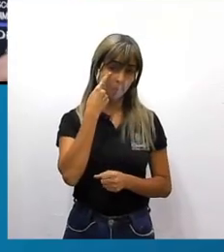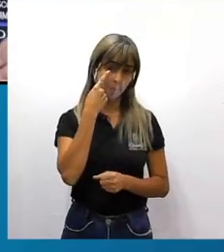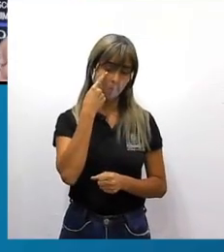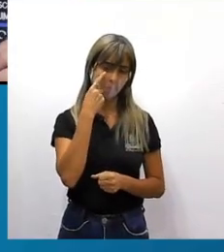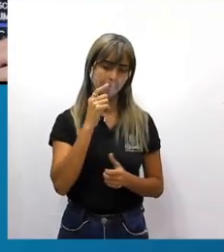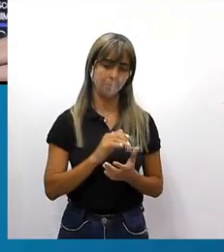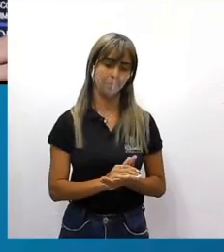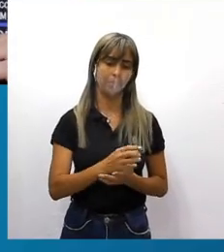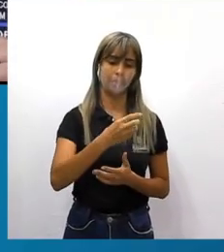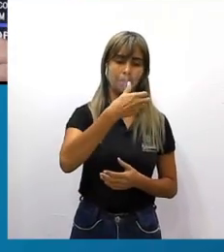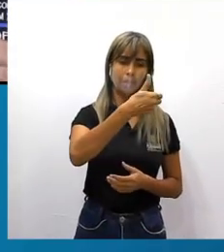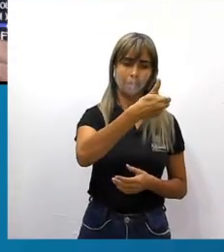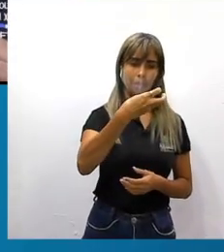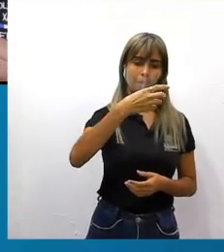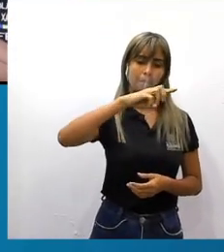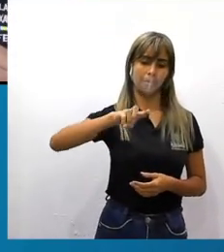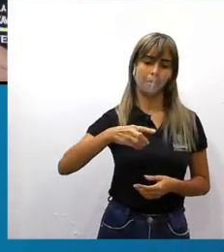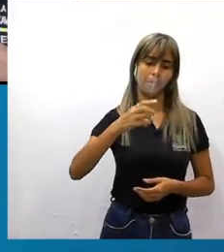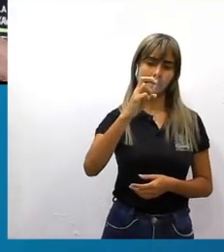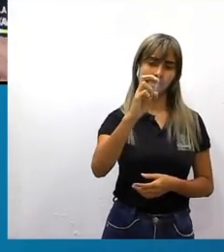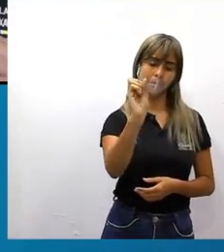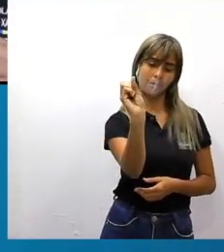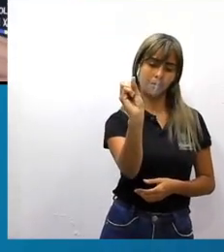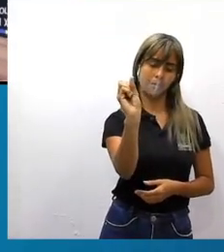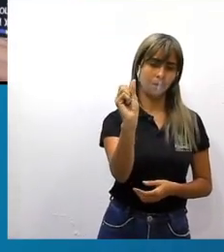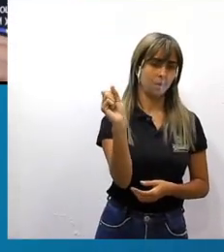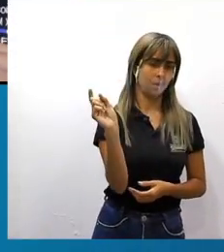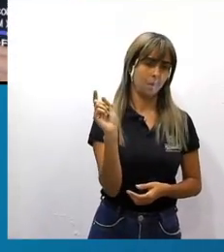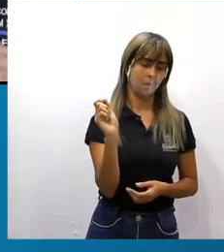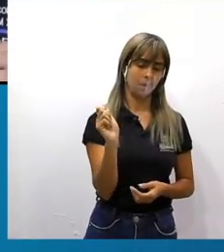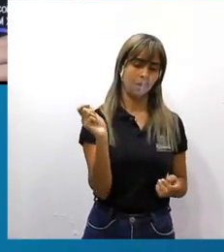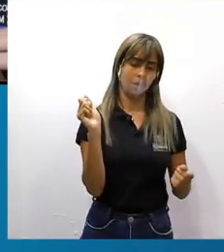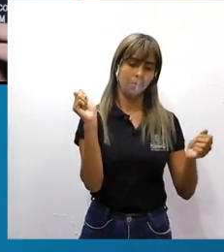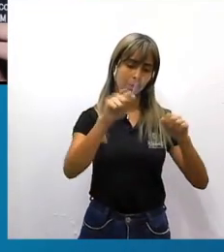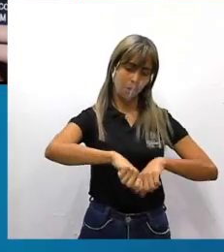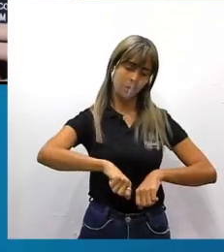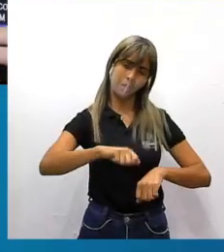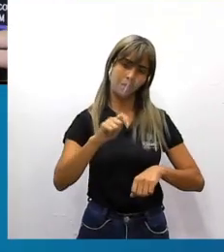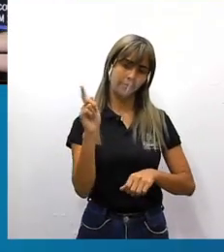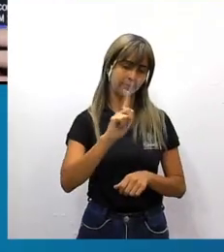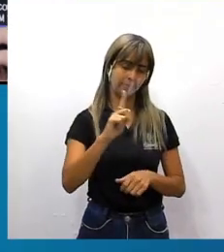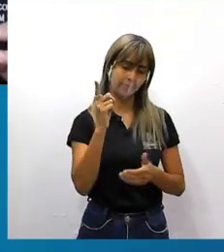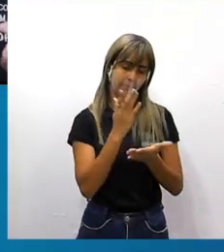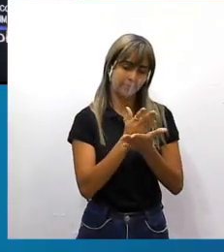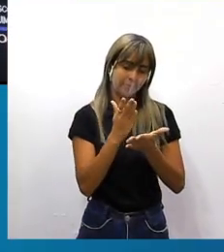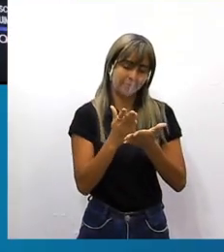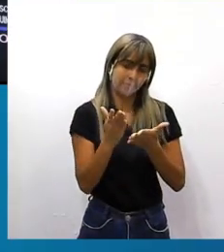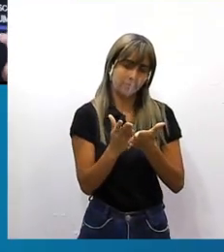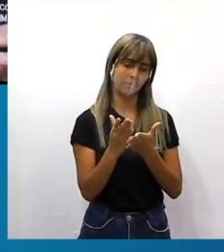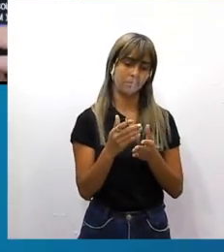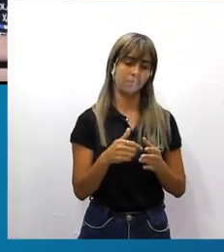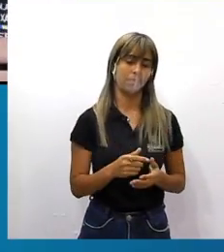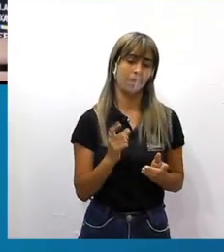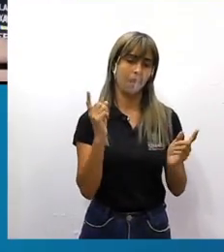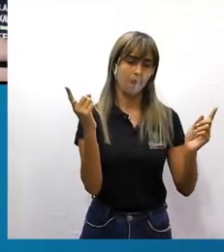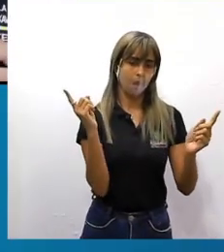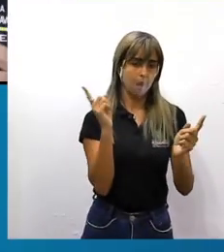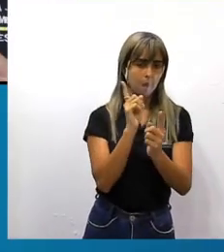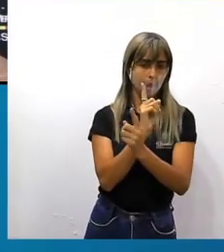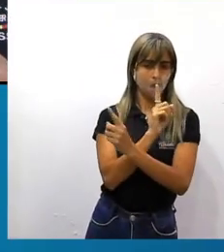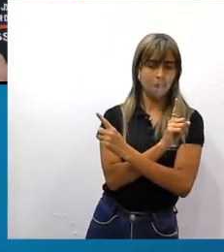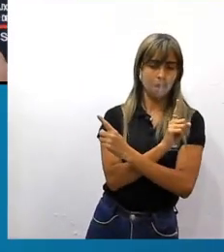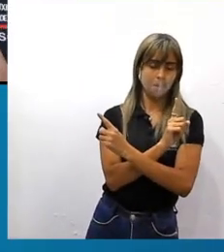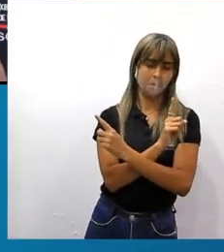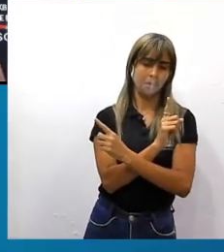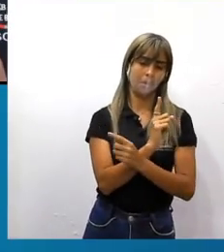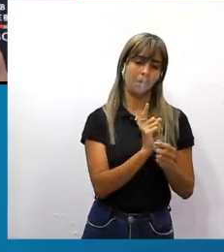seguinte, 3,56 dividido por 3, a gente não pode dividir assim. A gente tem que igualar as casas. Então, anda 2 casas para a direita